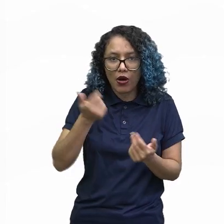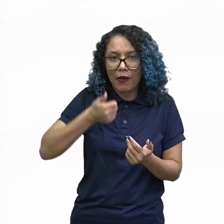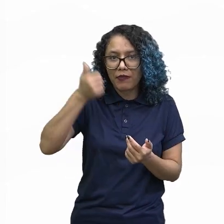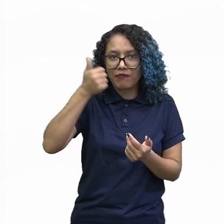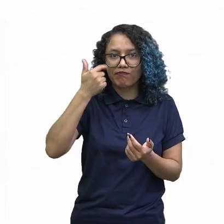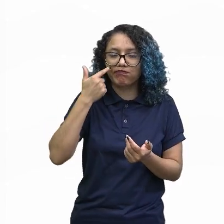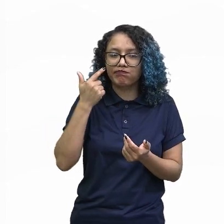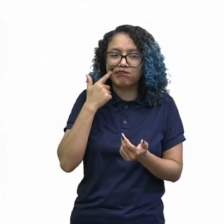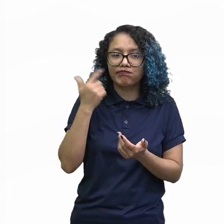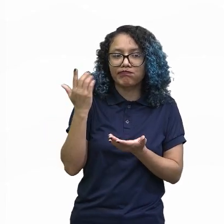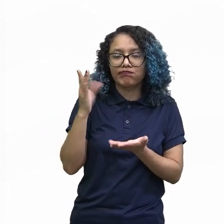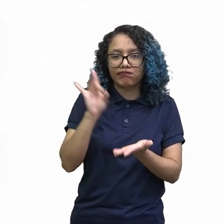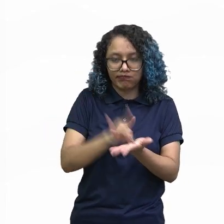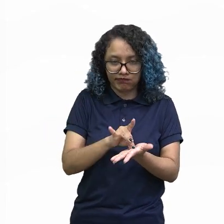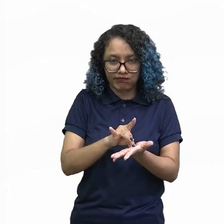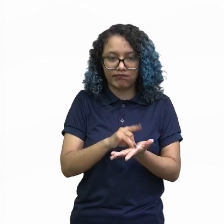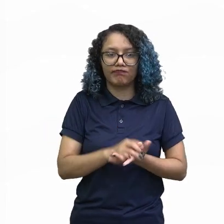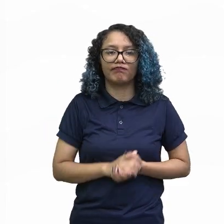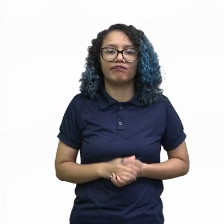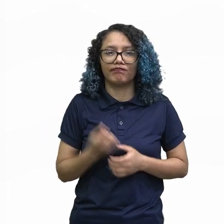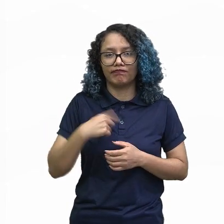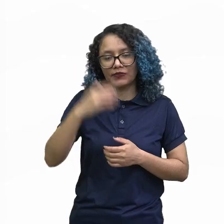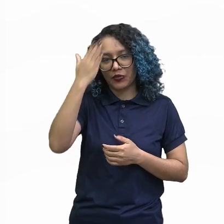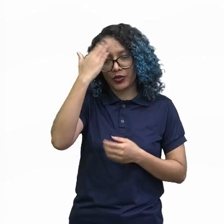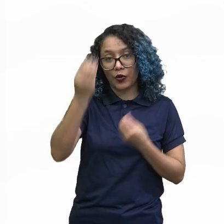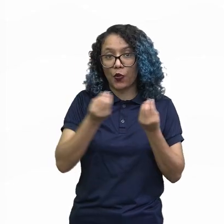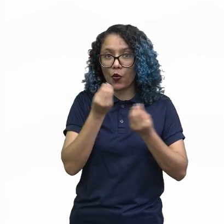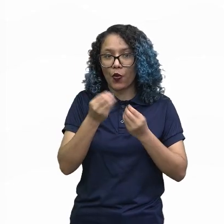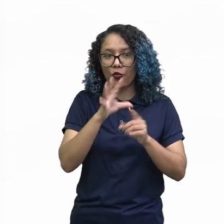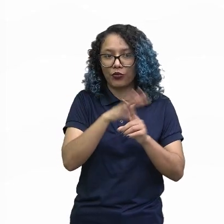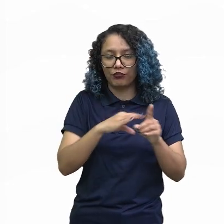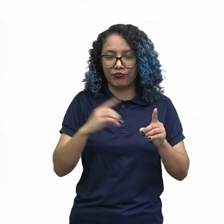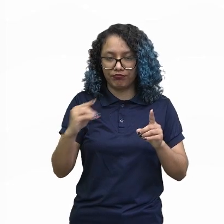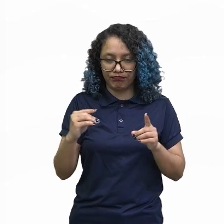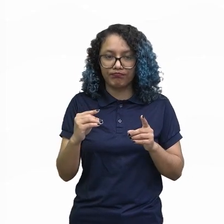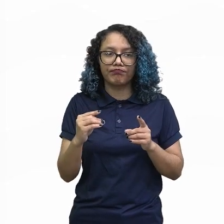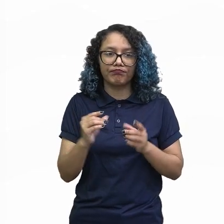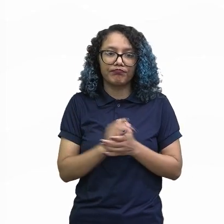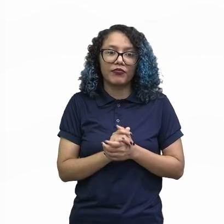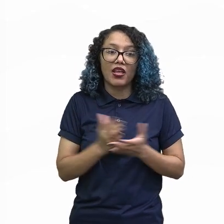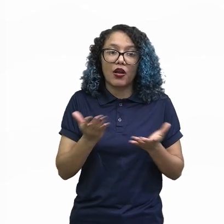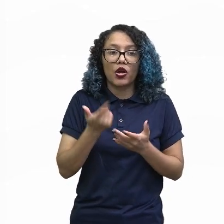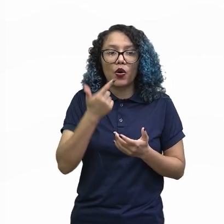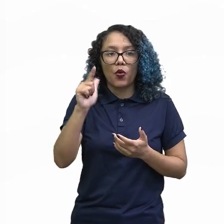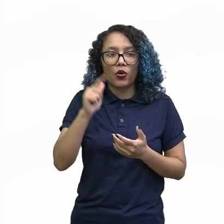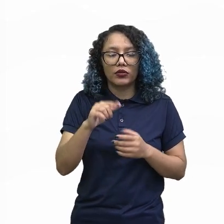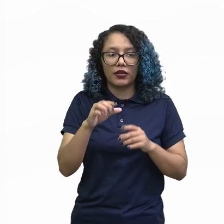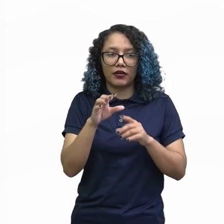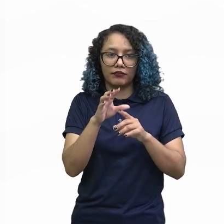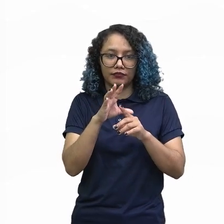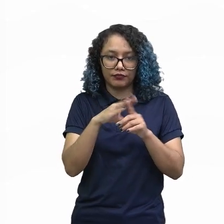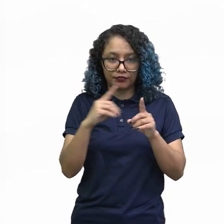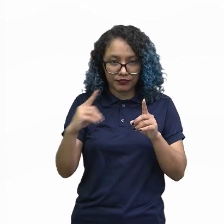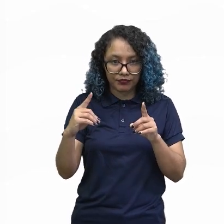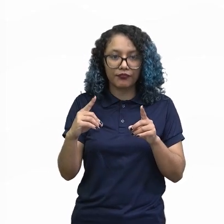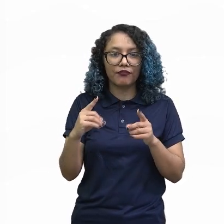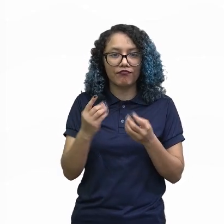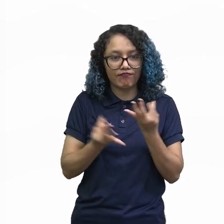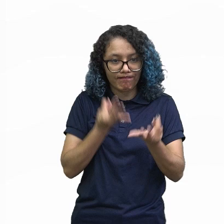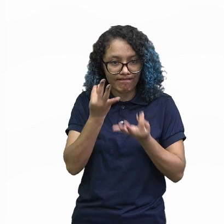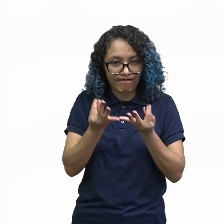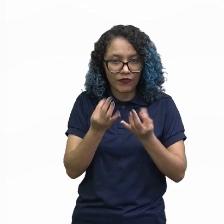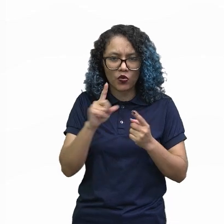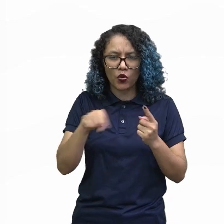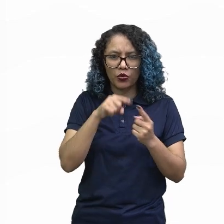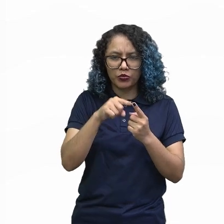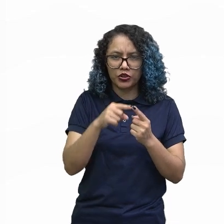para a gente observar um pouco mais da clonagem reprodutiva. Mas aí também nós temos a clonagem terapêutica. Não tem por